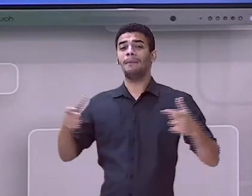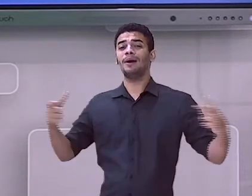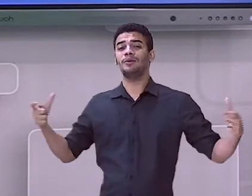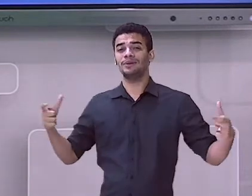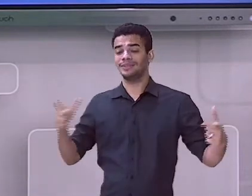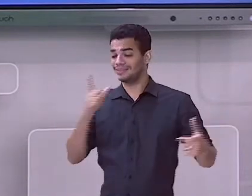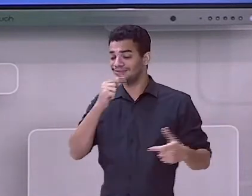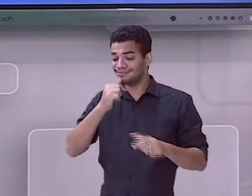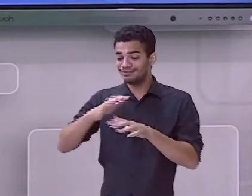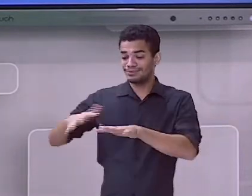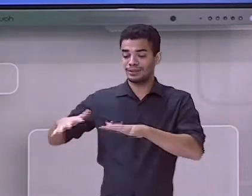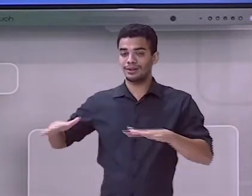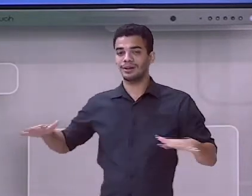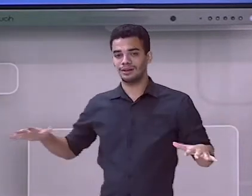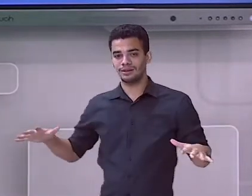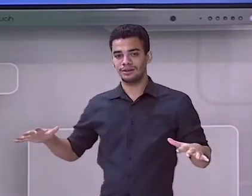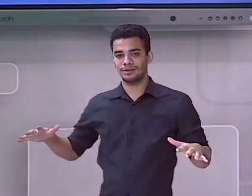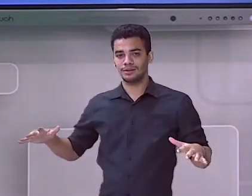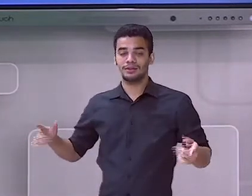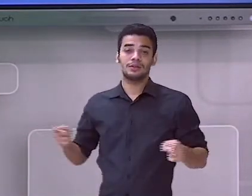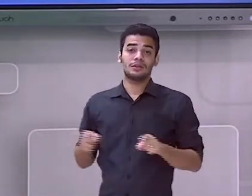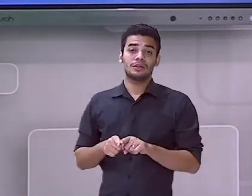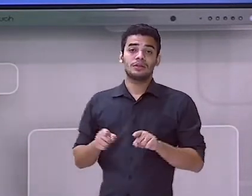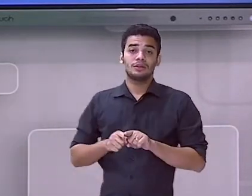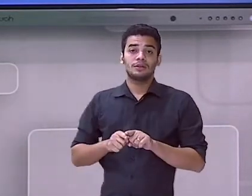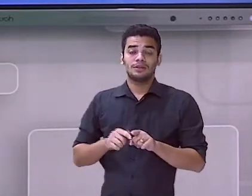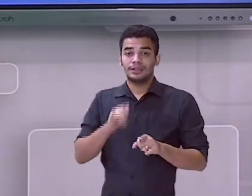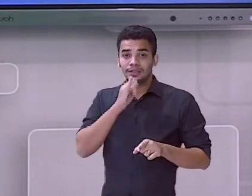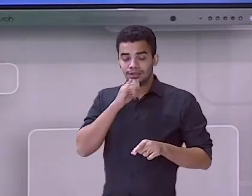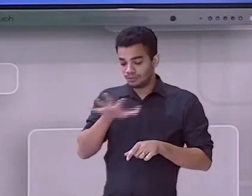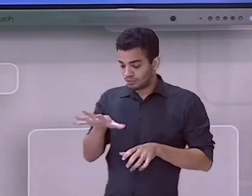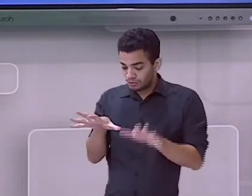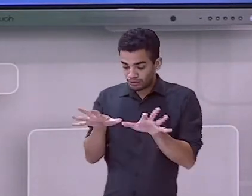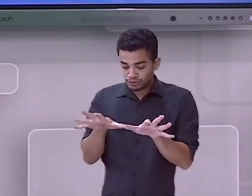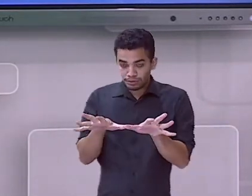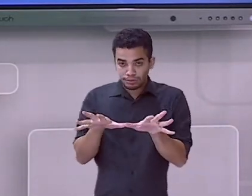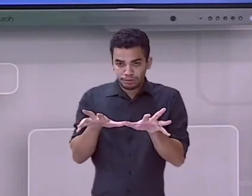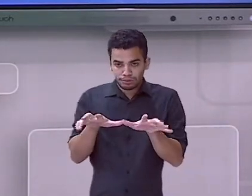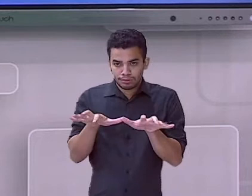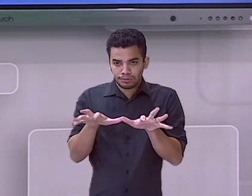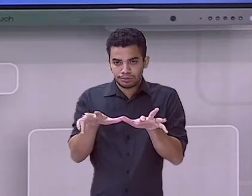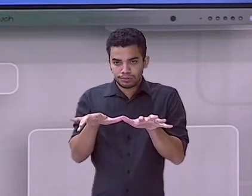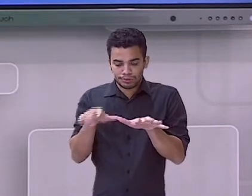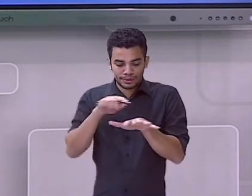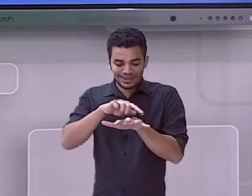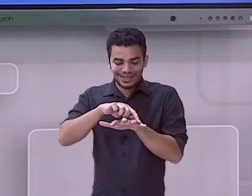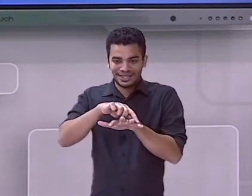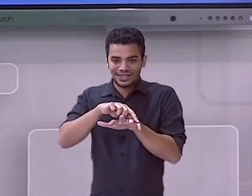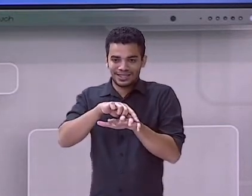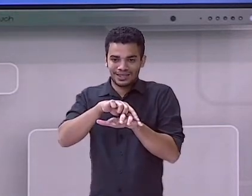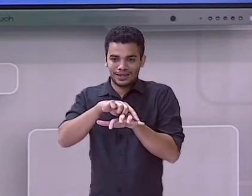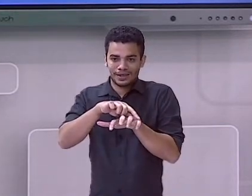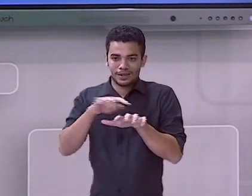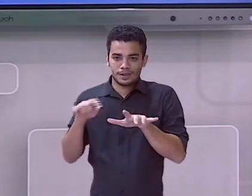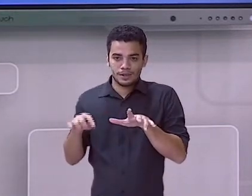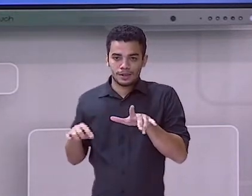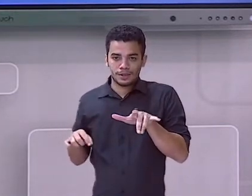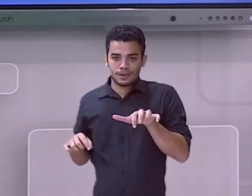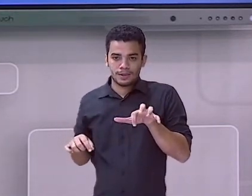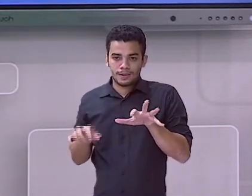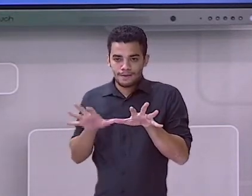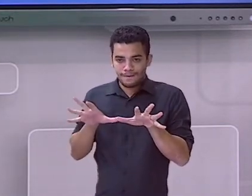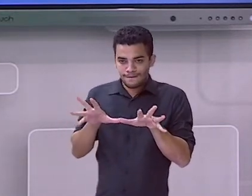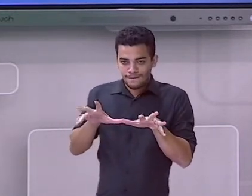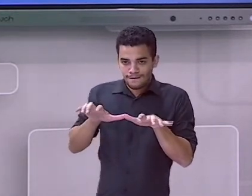perninhas são totalmente articuladas. Nossa, quem será que são? Já pararam para